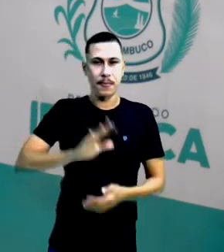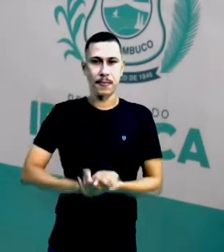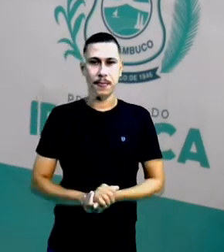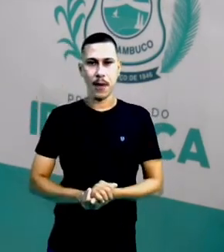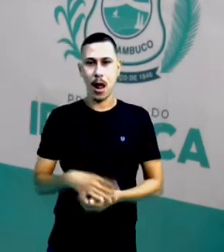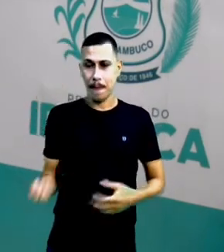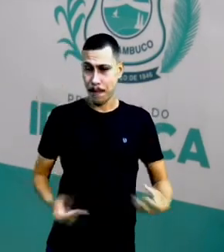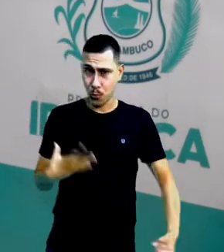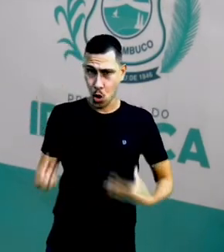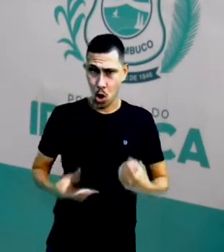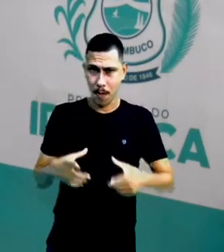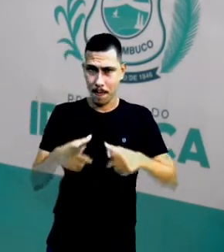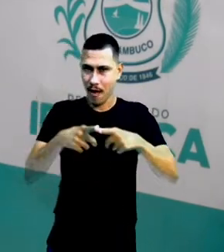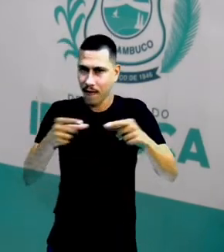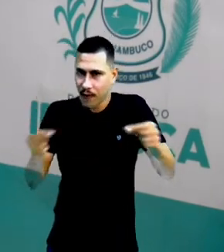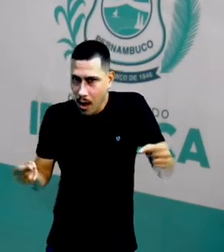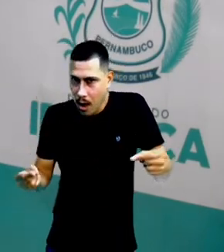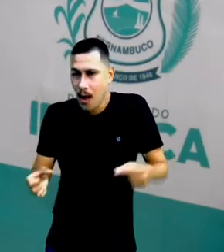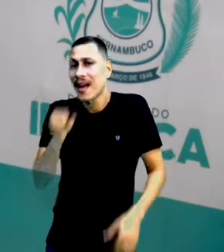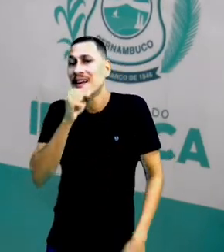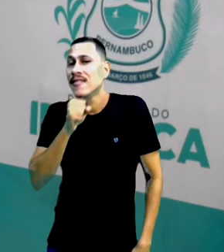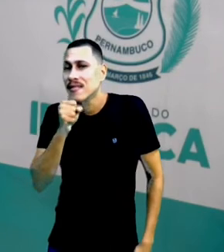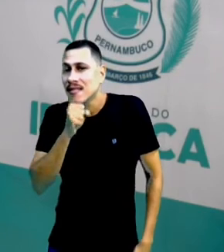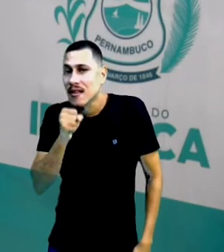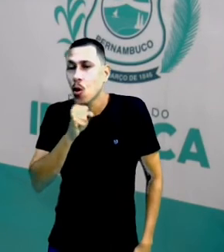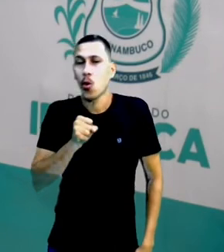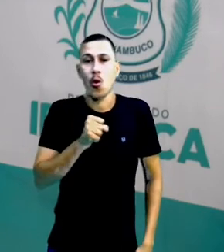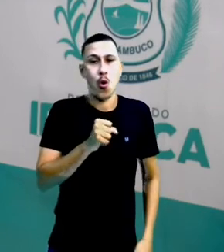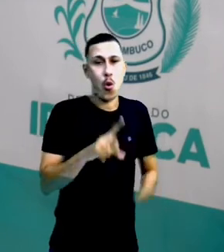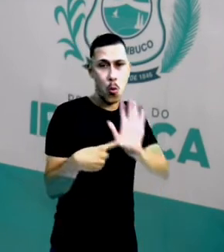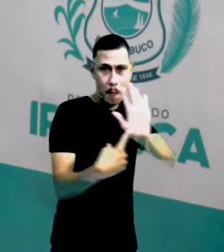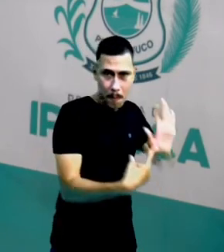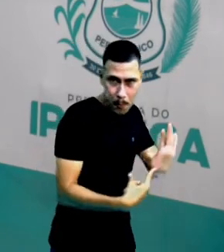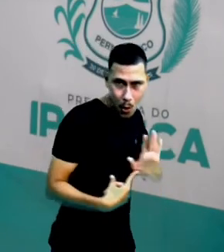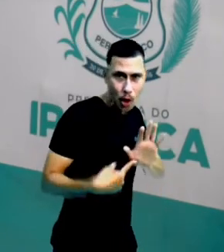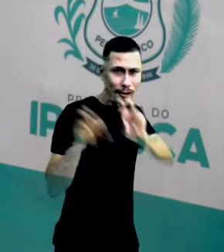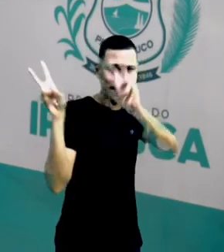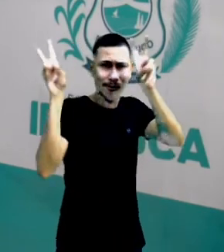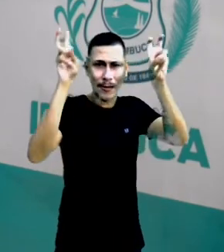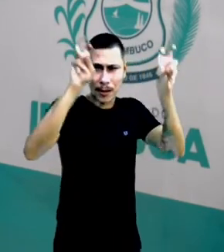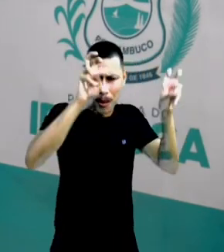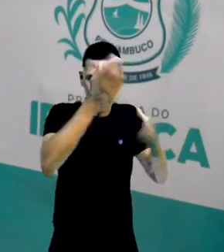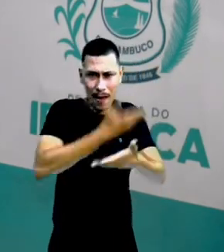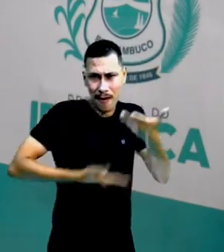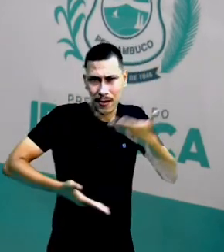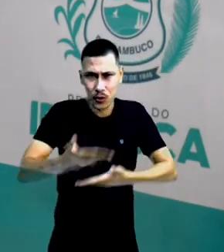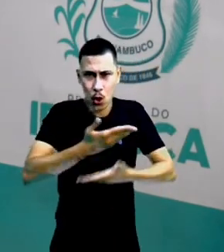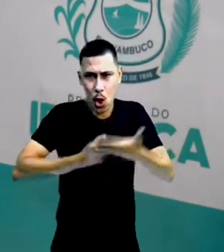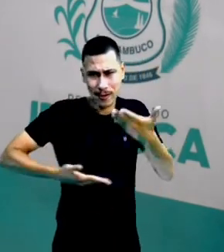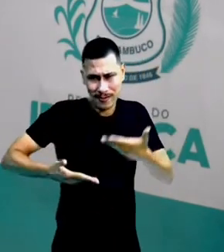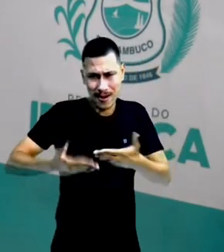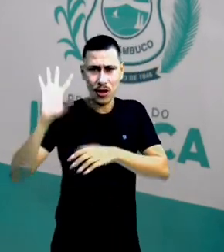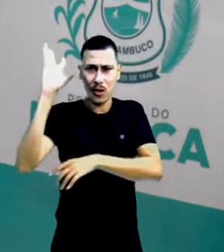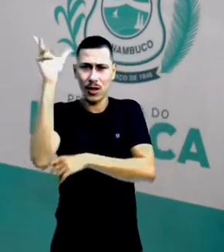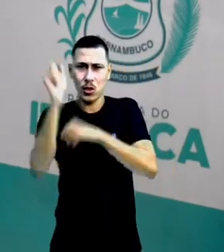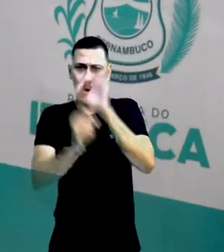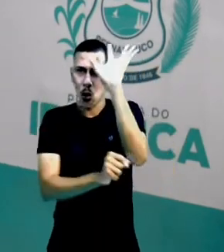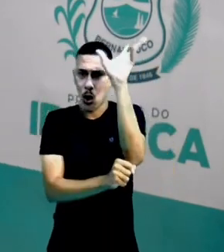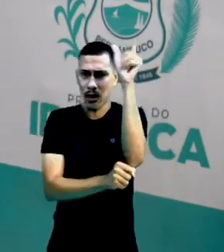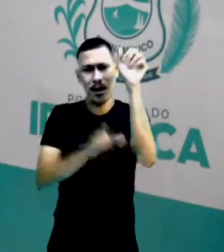o haikai tradicional, ele aborda temas relacionados à natureza. Em